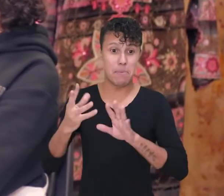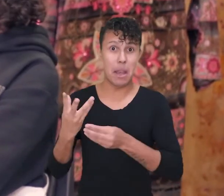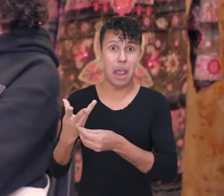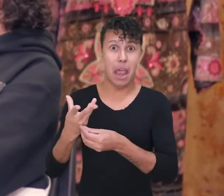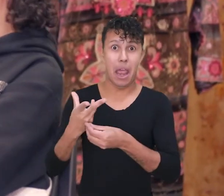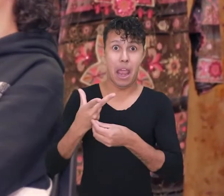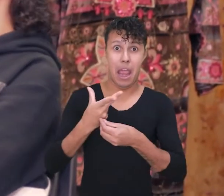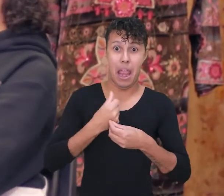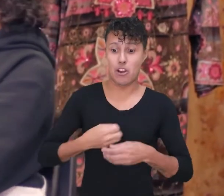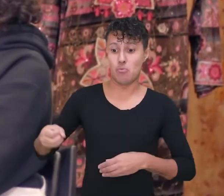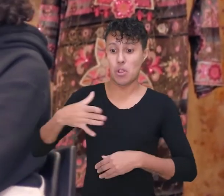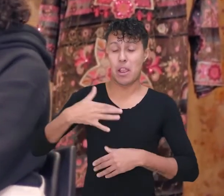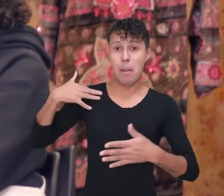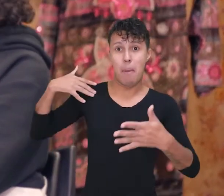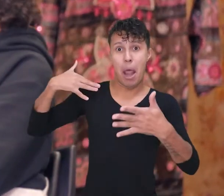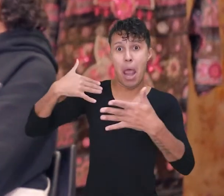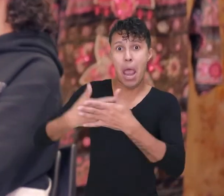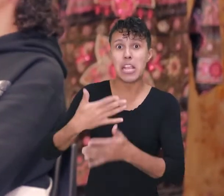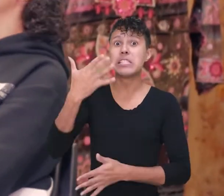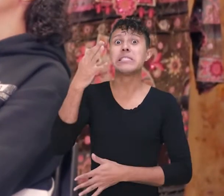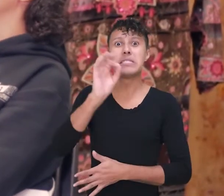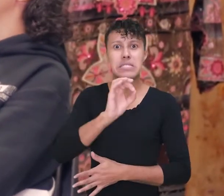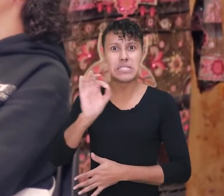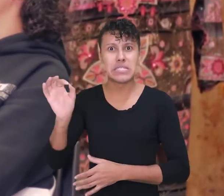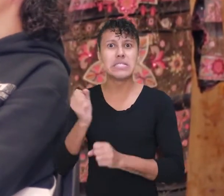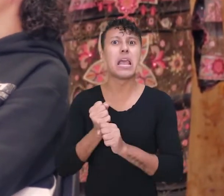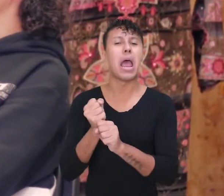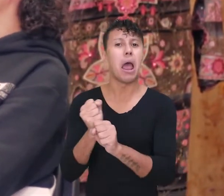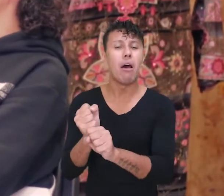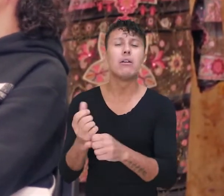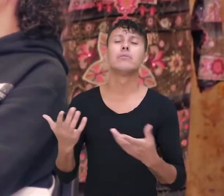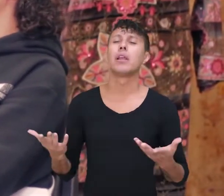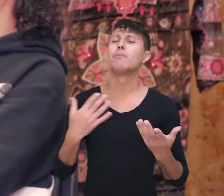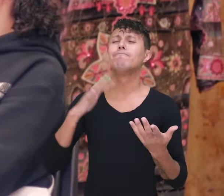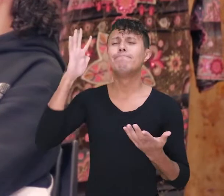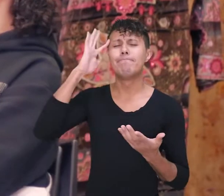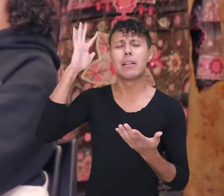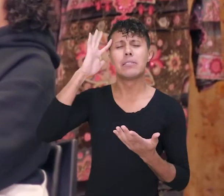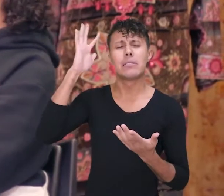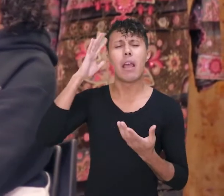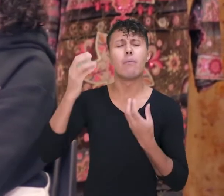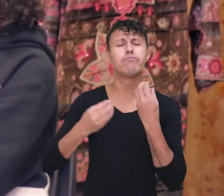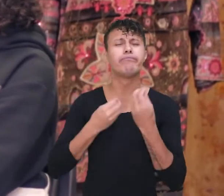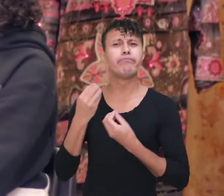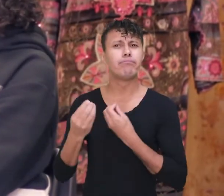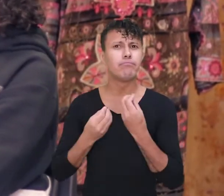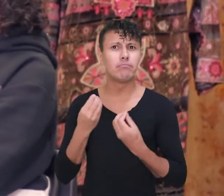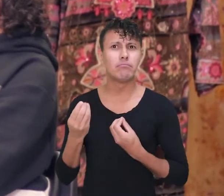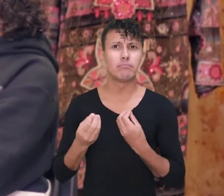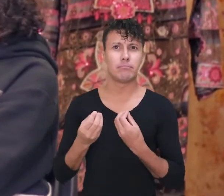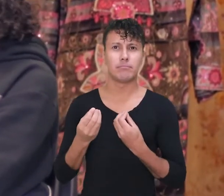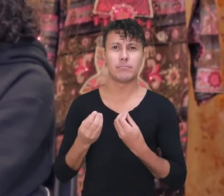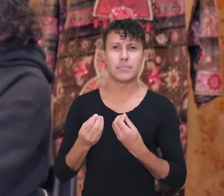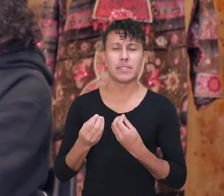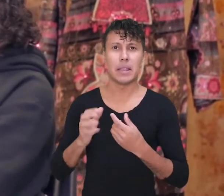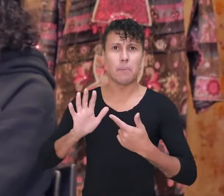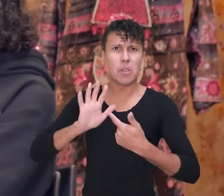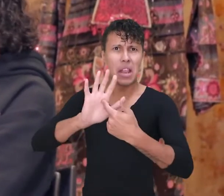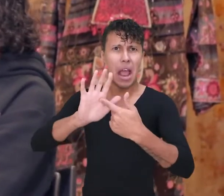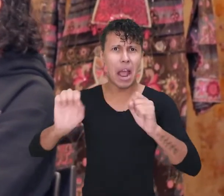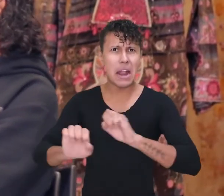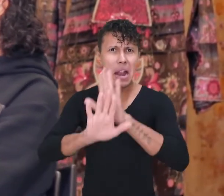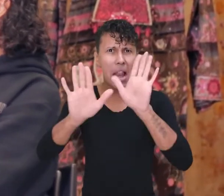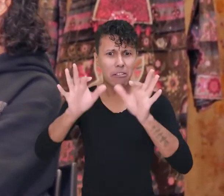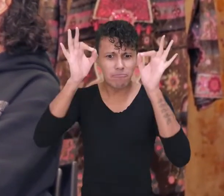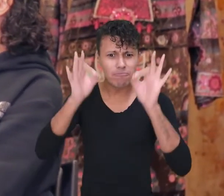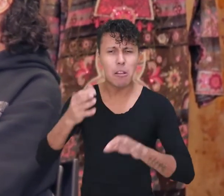até hoje, se for um centenário, sabe? Então eu acho que quando a gente deixa as coisas claras e ditas e